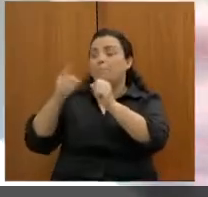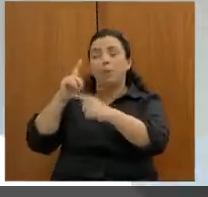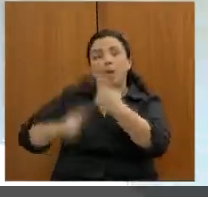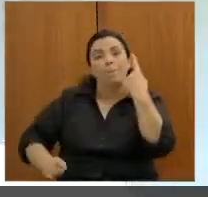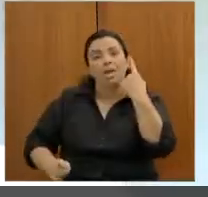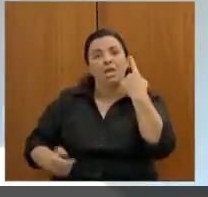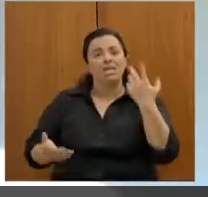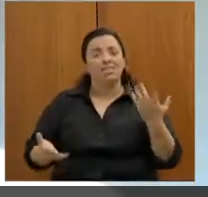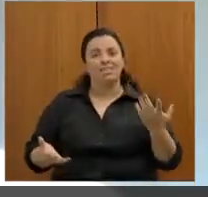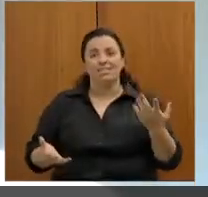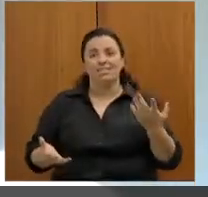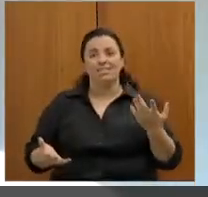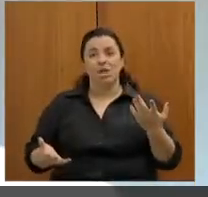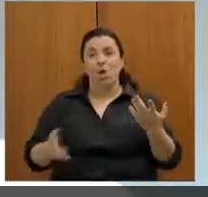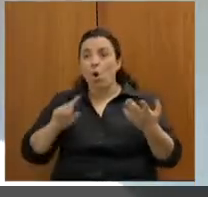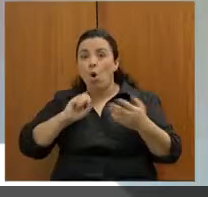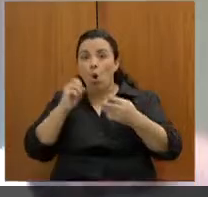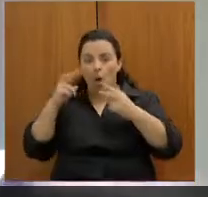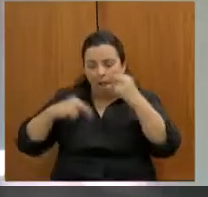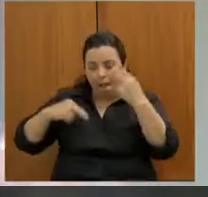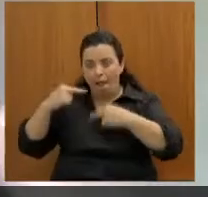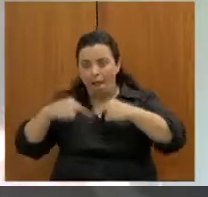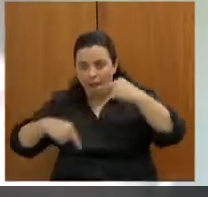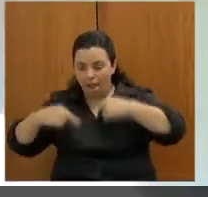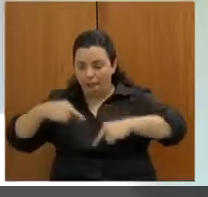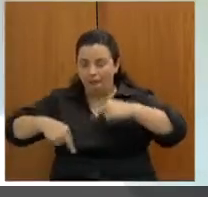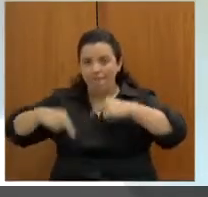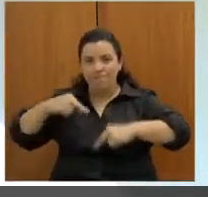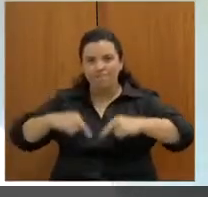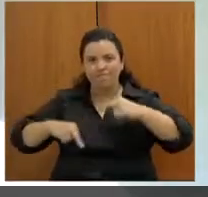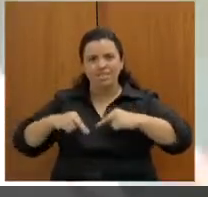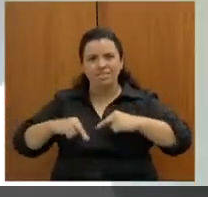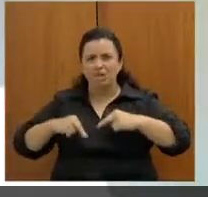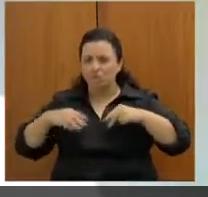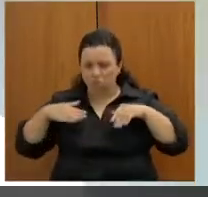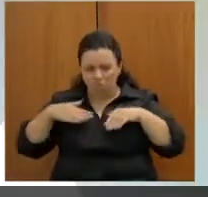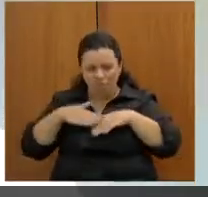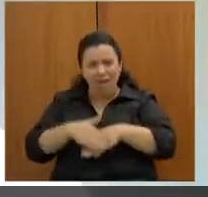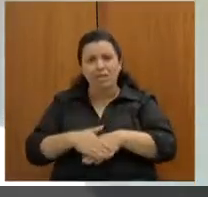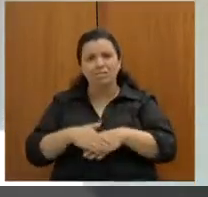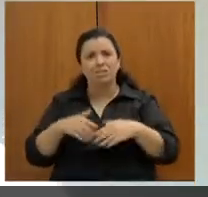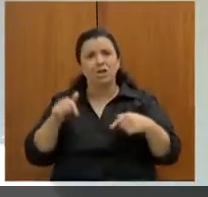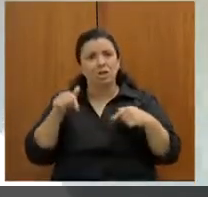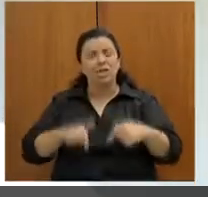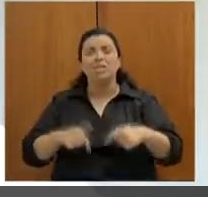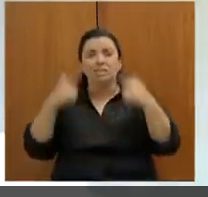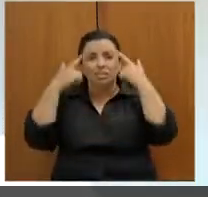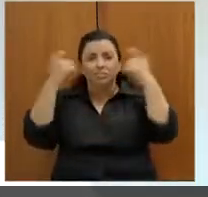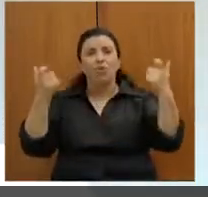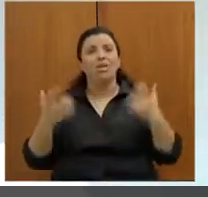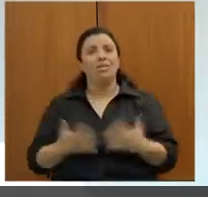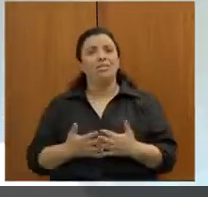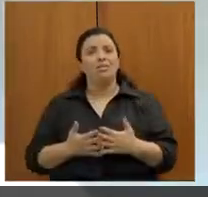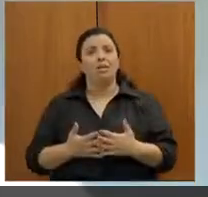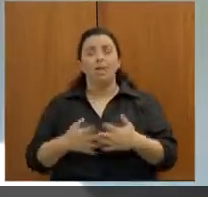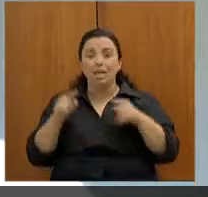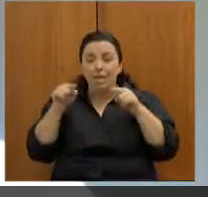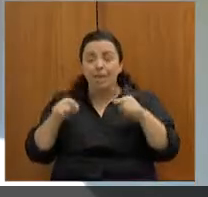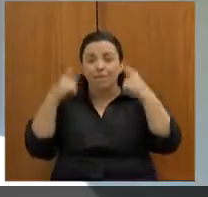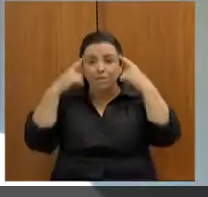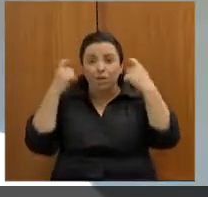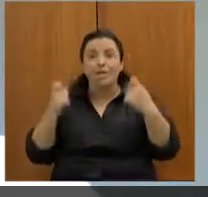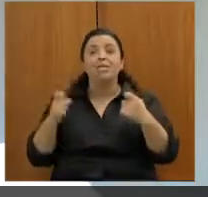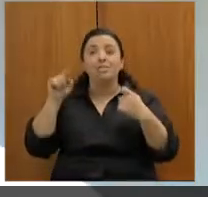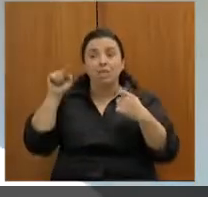revistas vexatórias que tava tentando humilhando o nosso próprio ser violência EA violência praticada pelo Estado